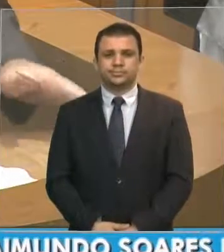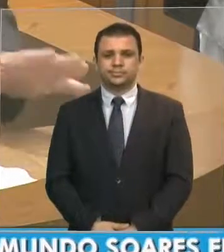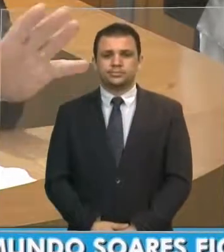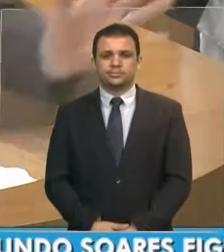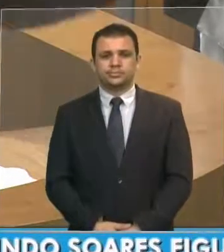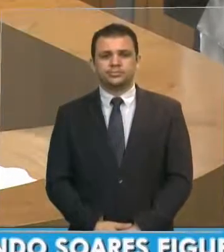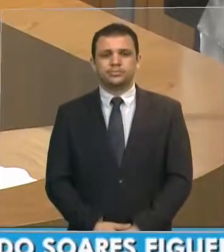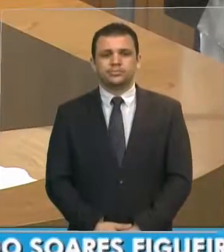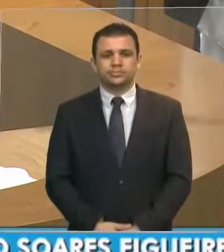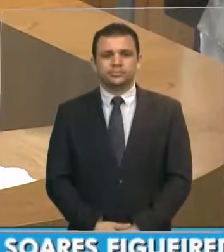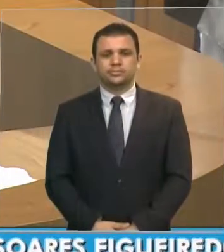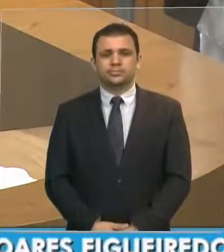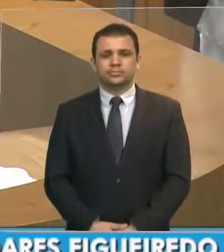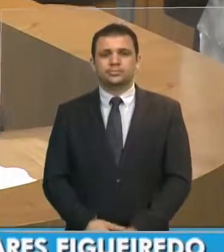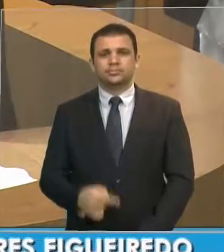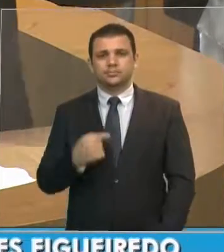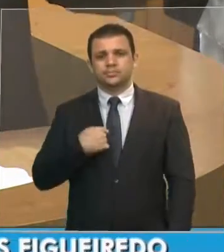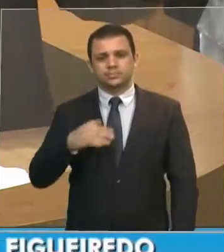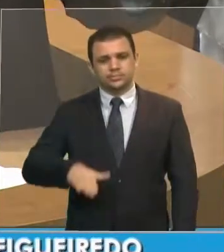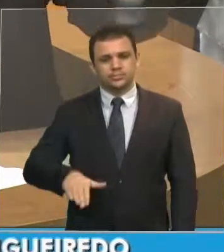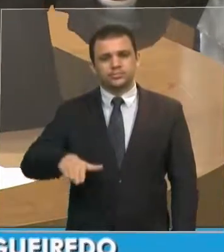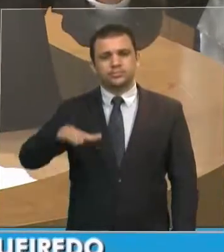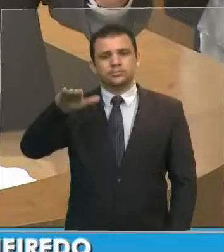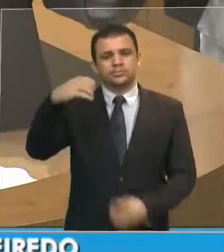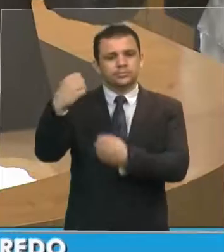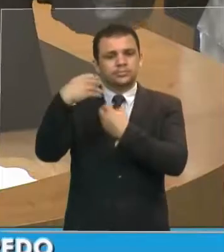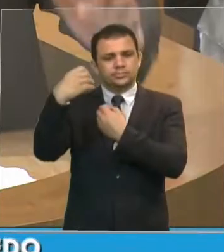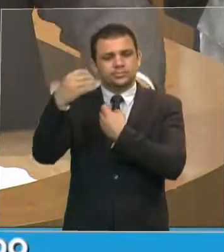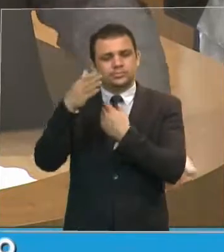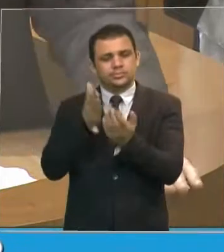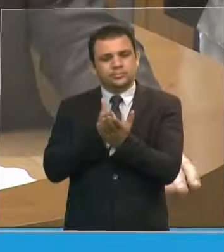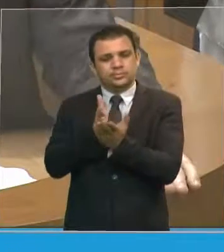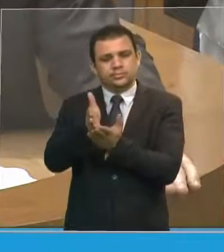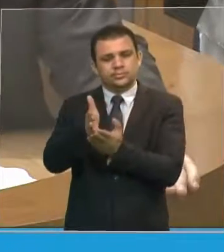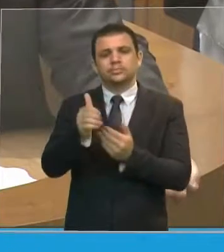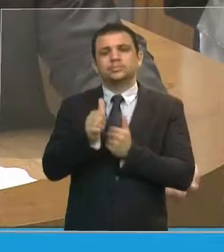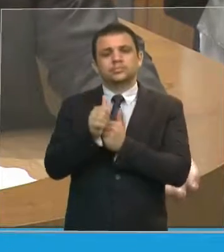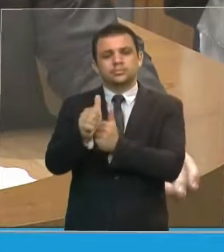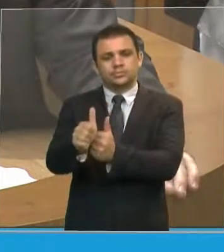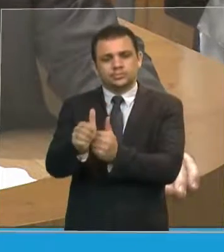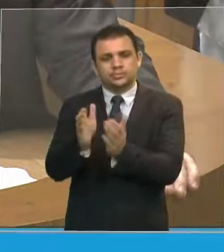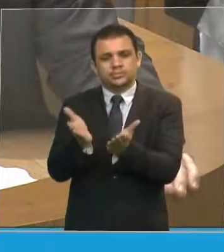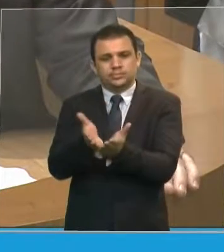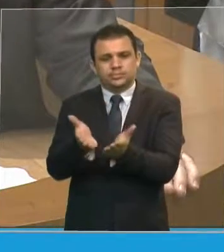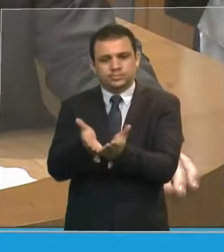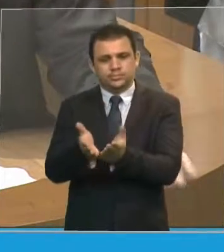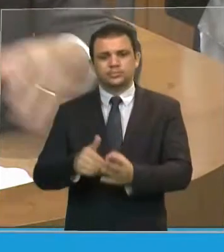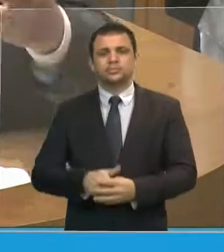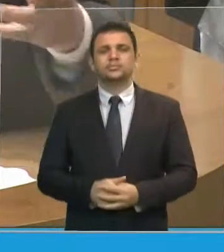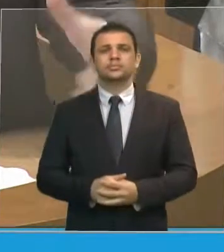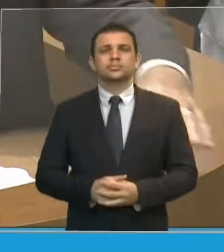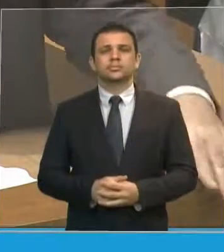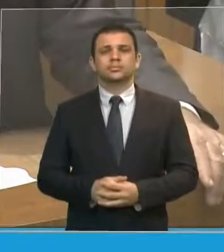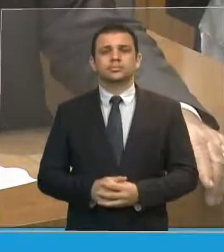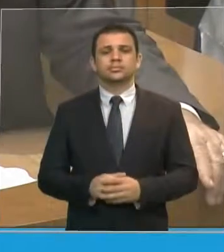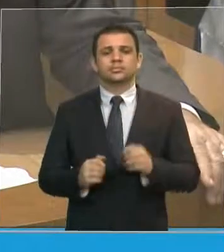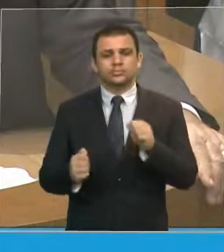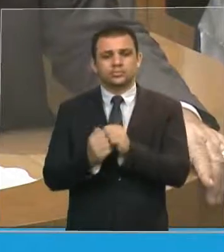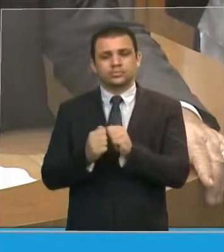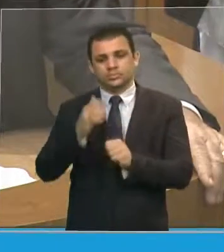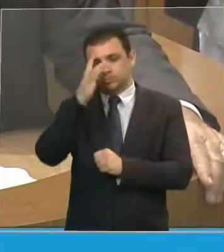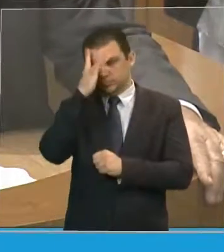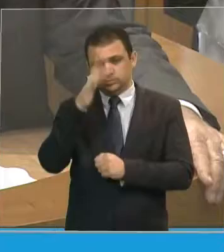E fui criado no evangelho, no meio do povo